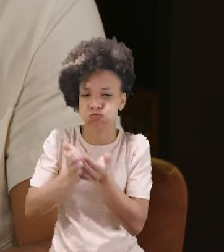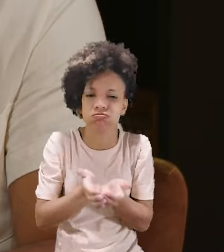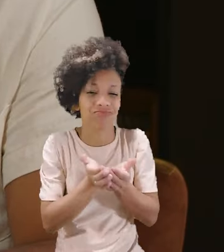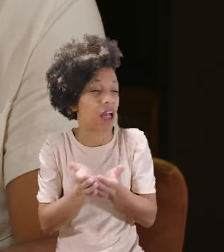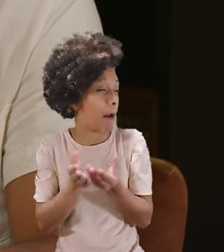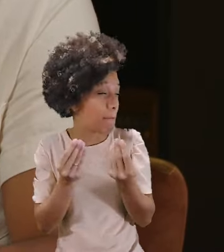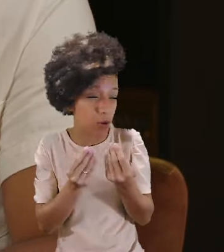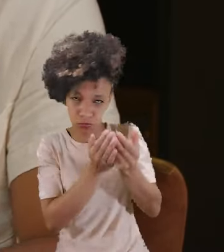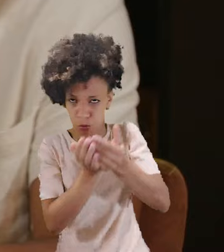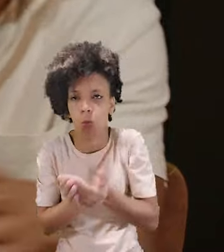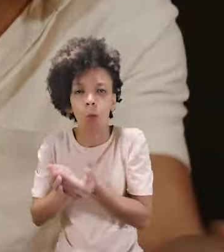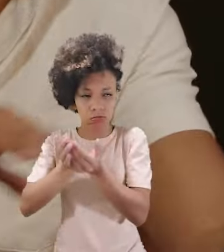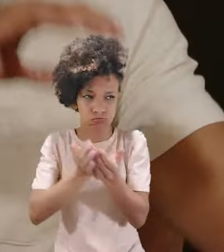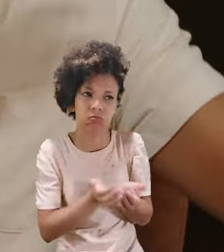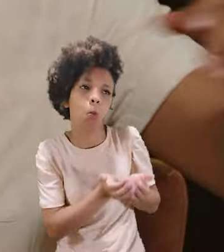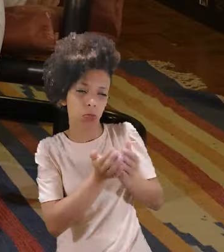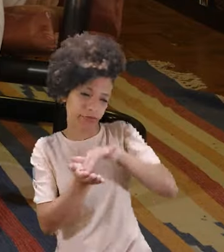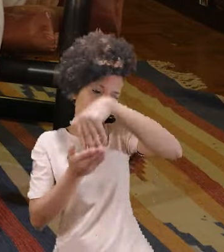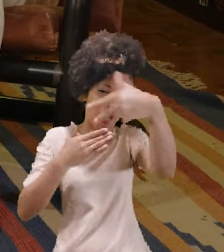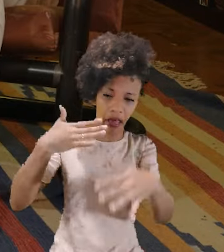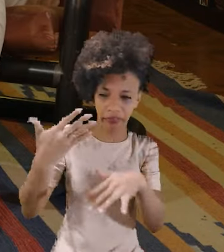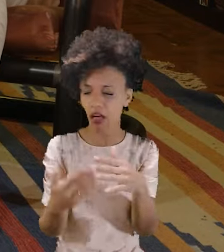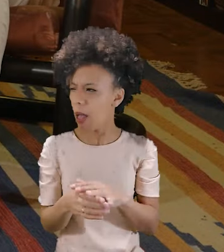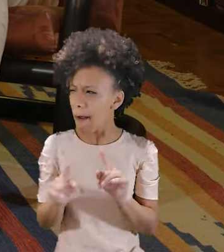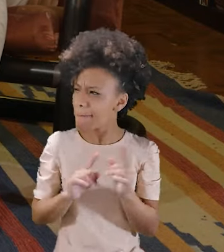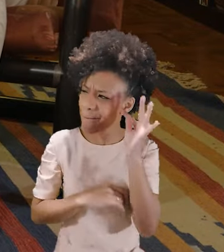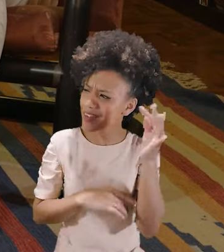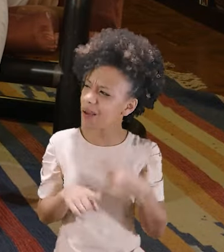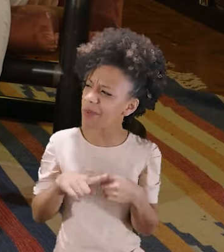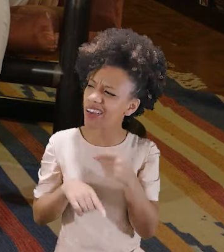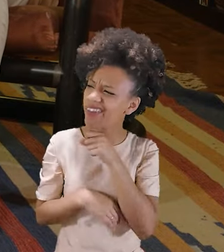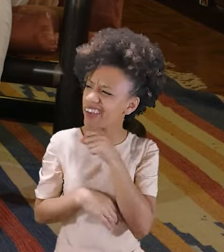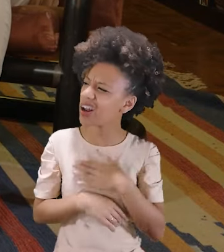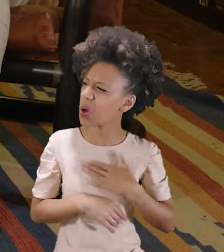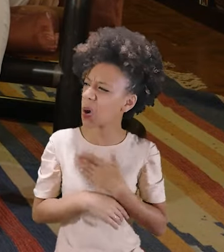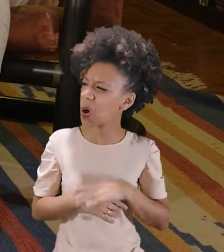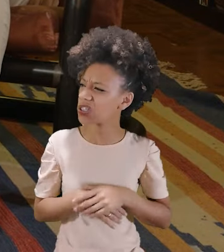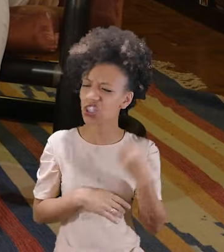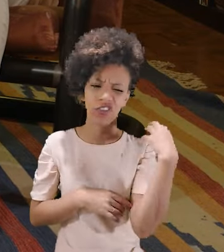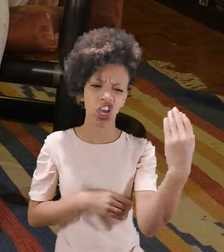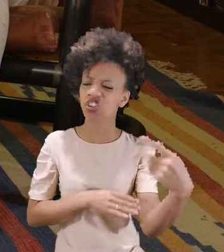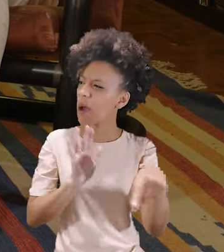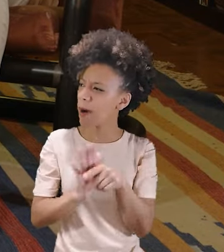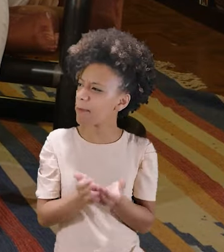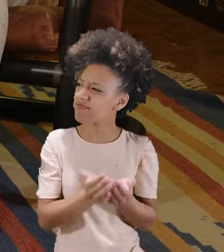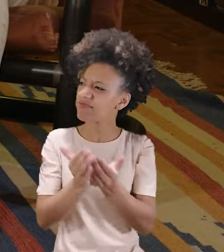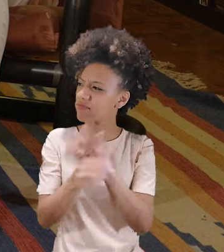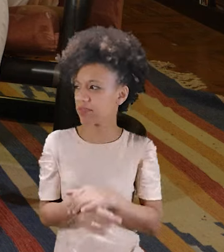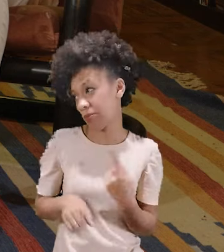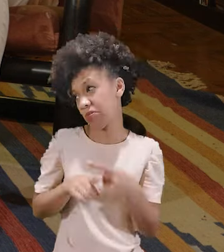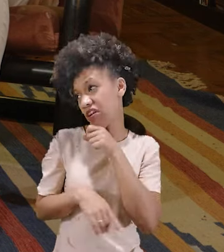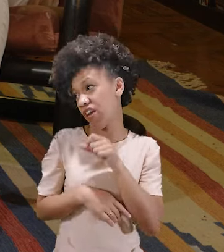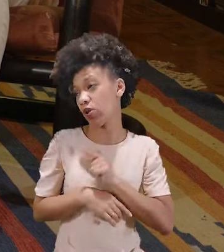cara às vezes balança para caraca cara tipo Cartoon mas é minha teoria porque quiser ele gosta de andar em Cruzeiro porque